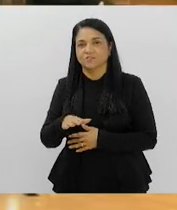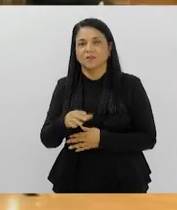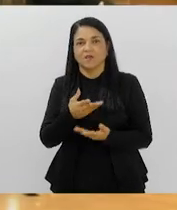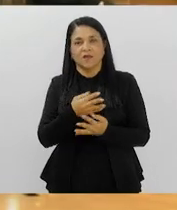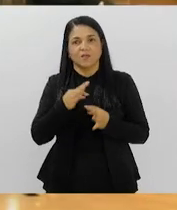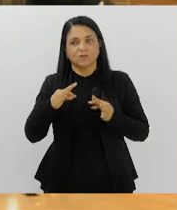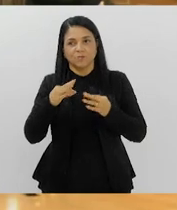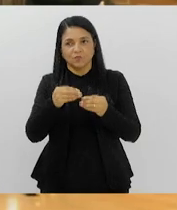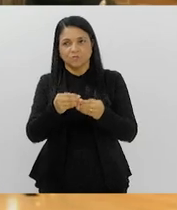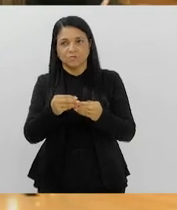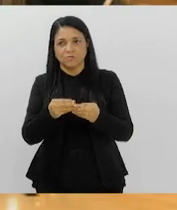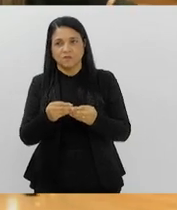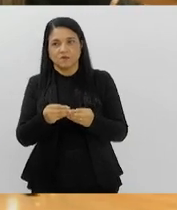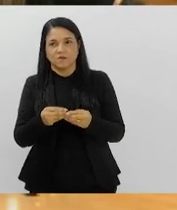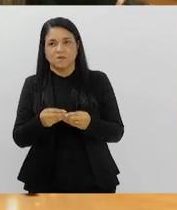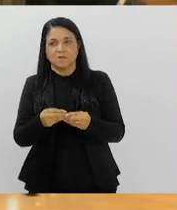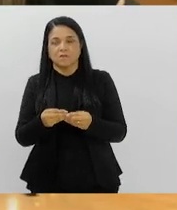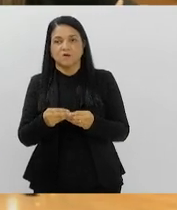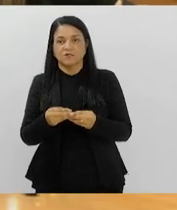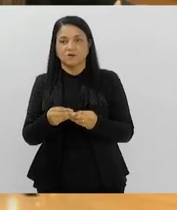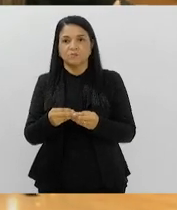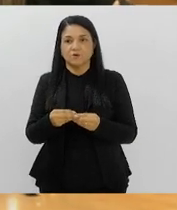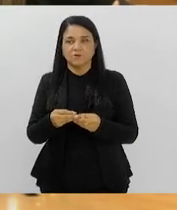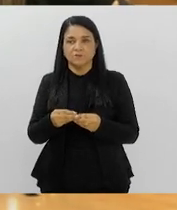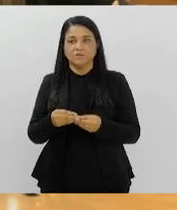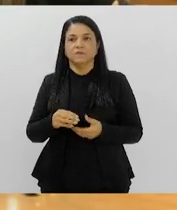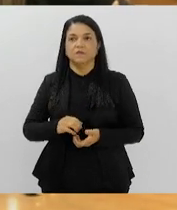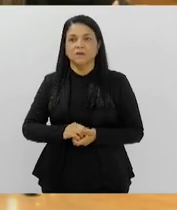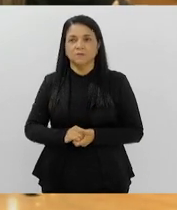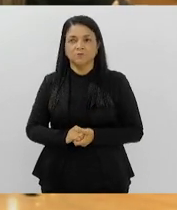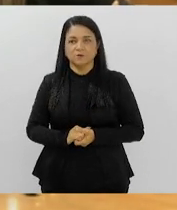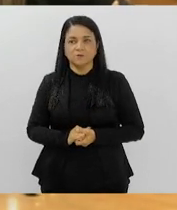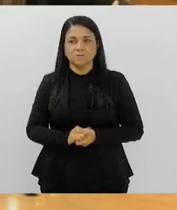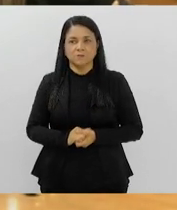bom? O som tá, né?